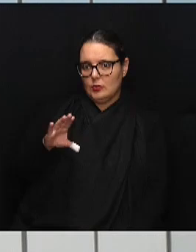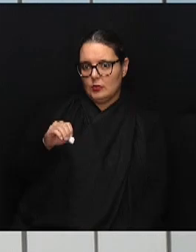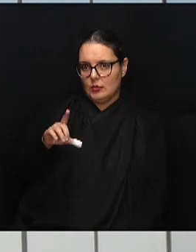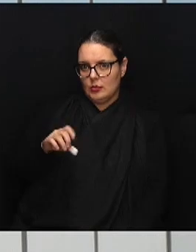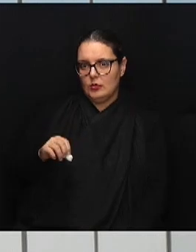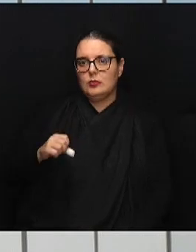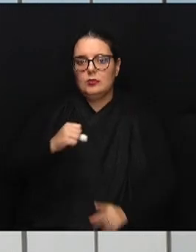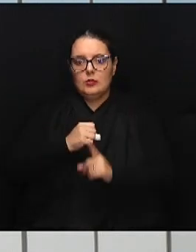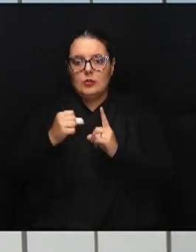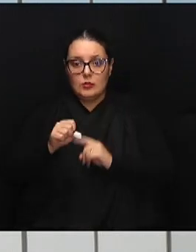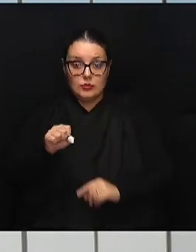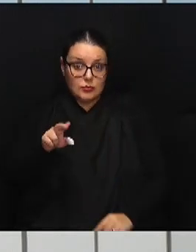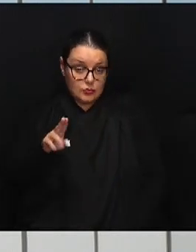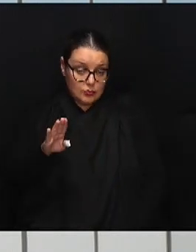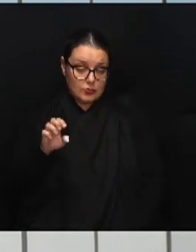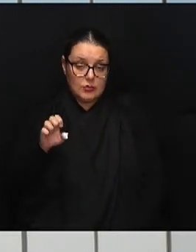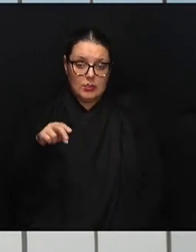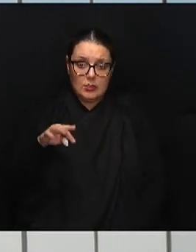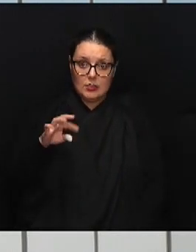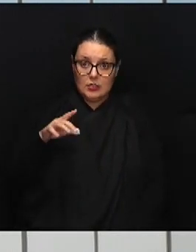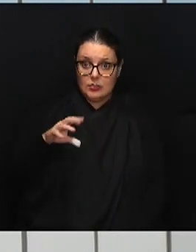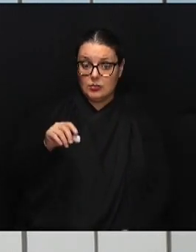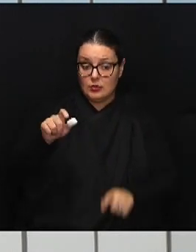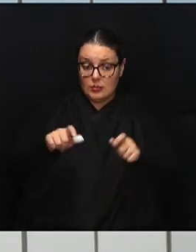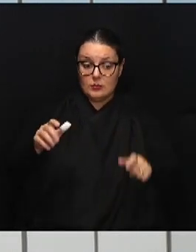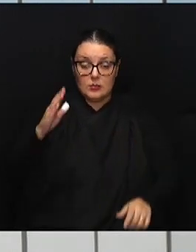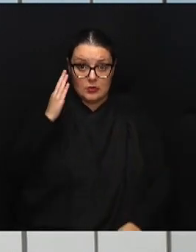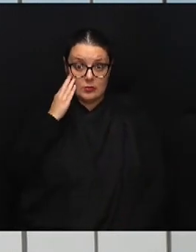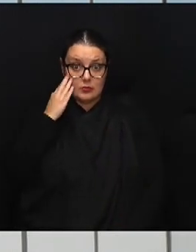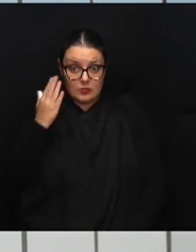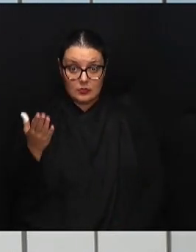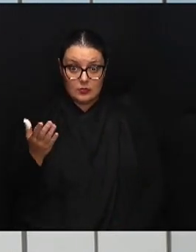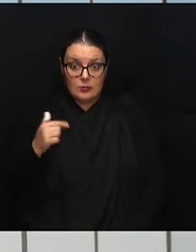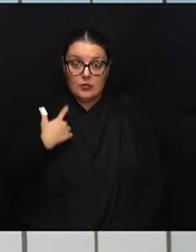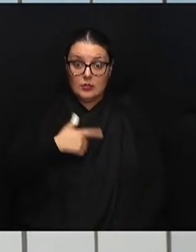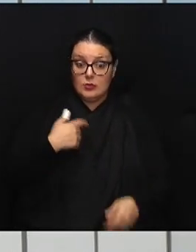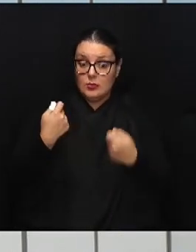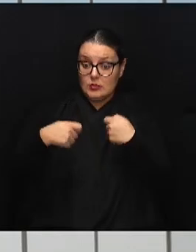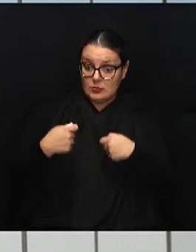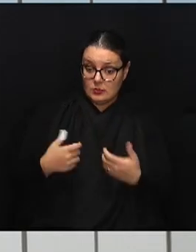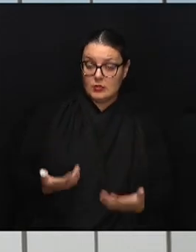né, que as pessoas entendem que a gente deve